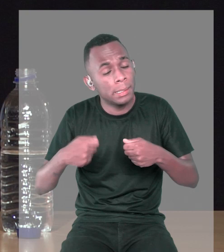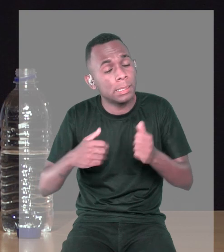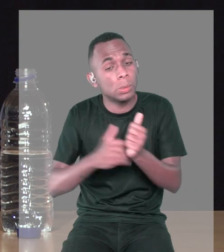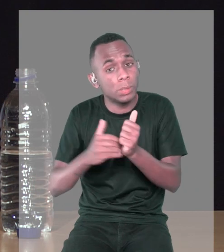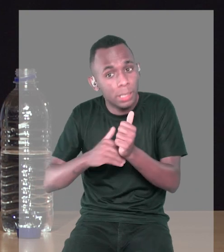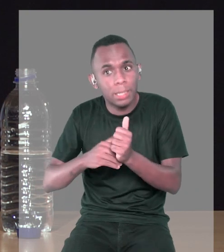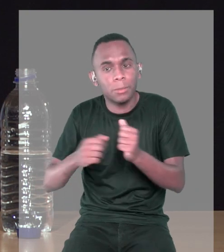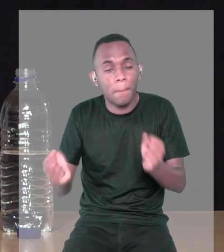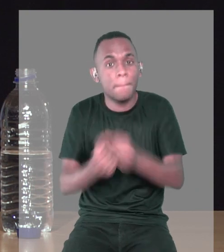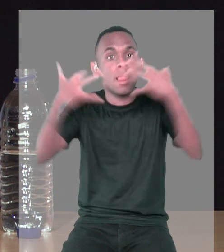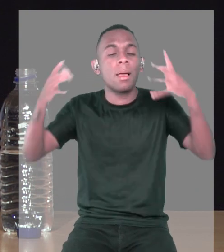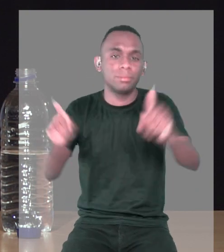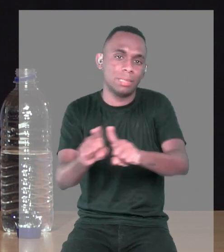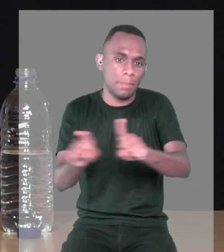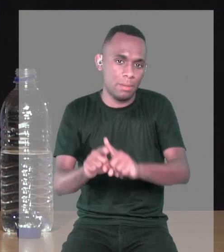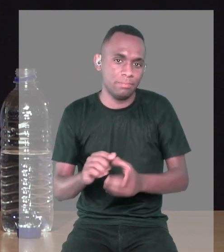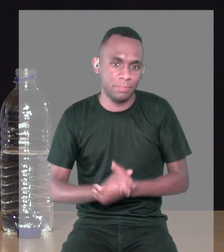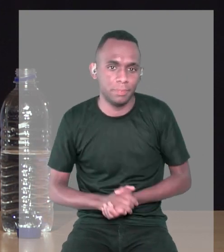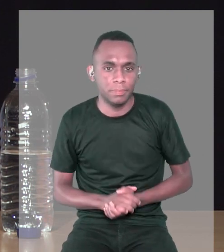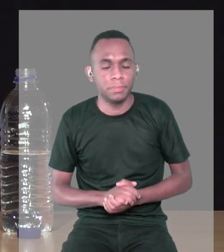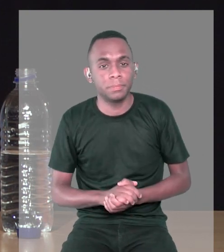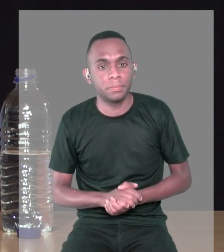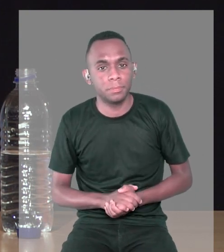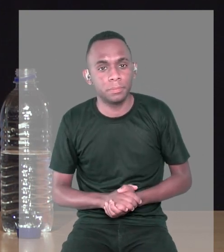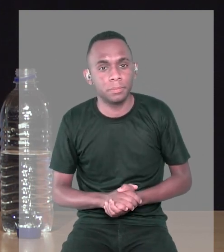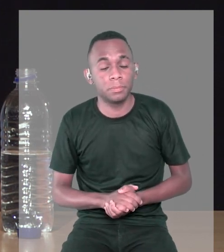virtude, parecer um mistério e um milagre.